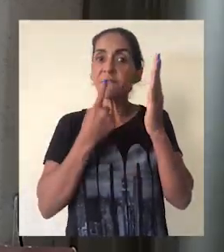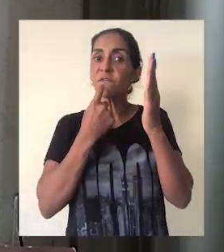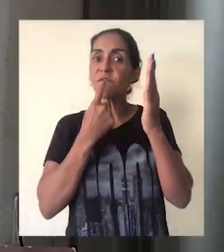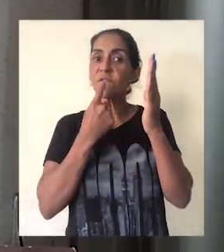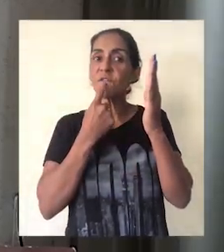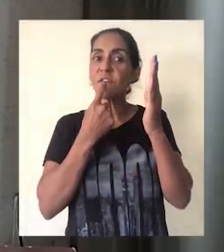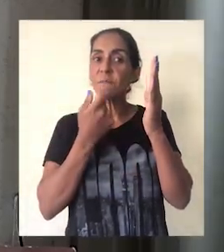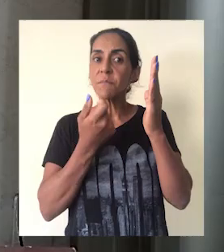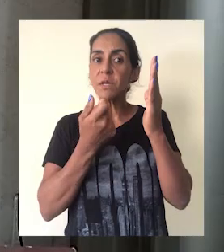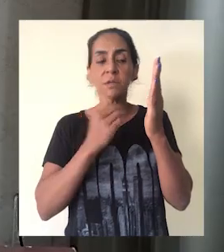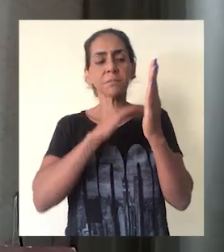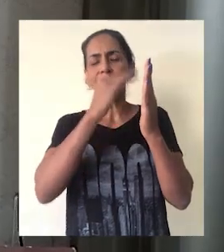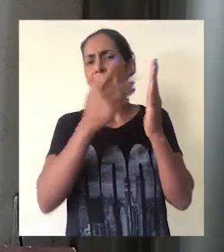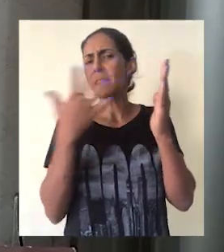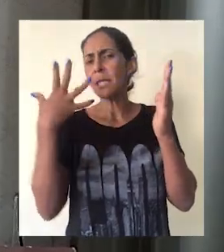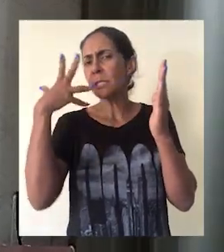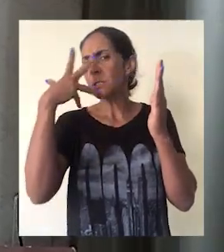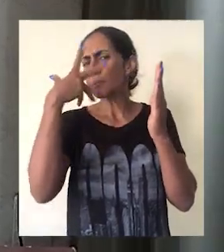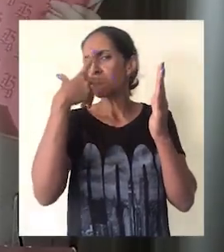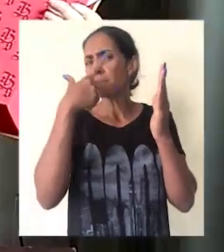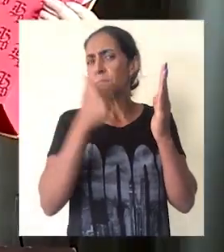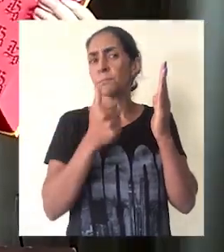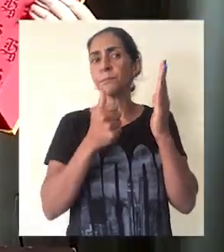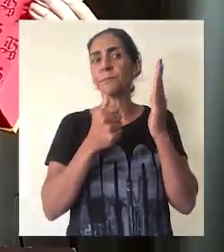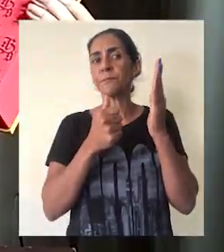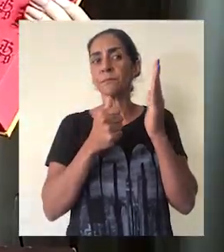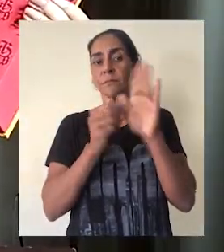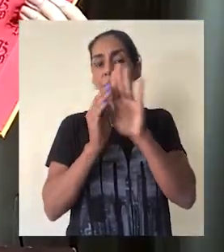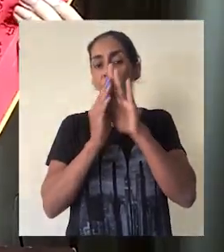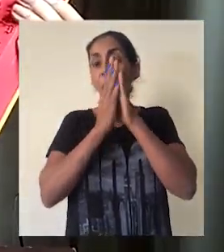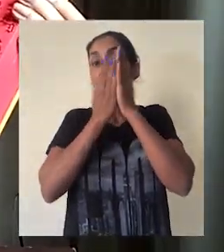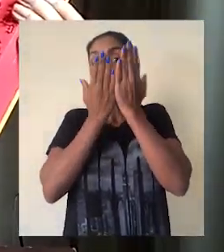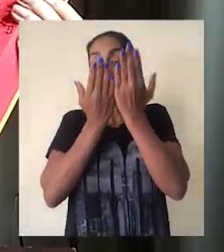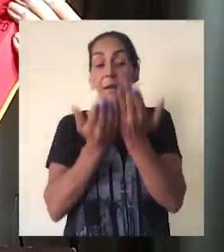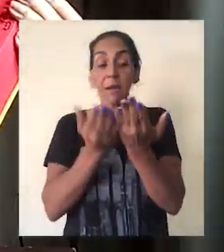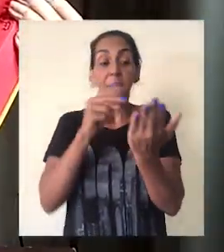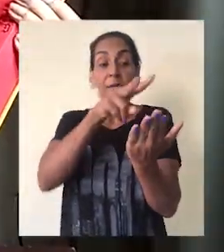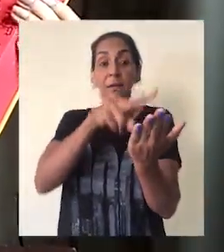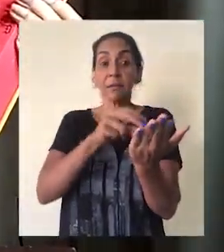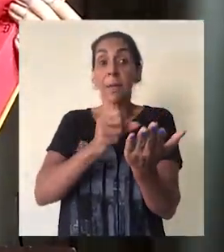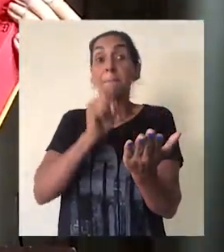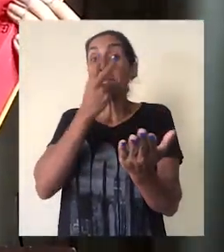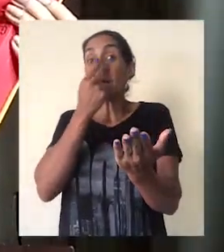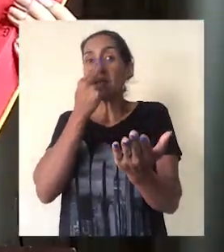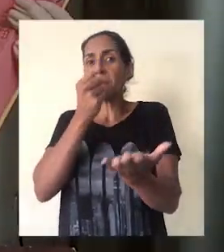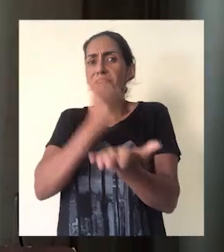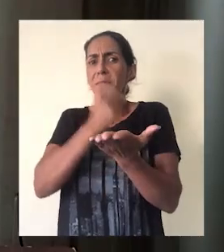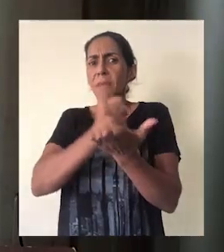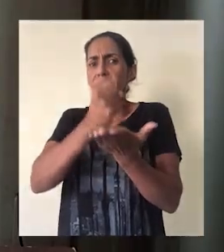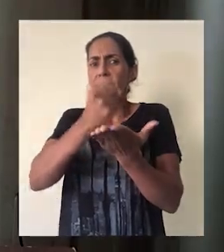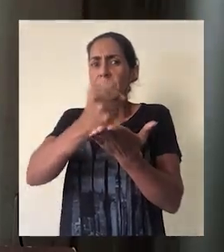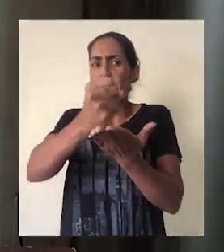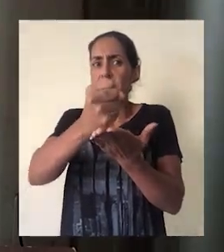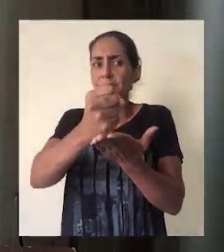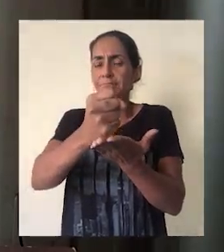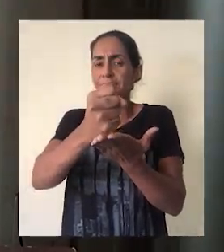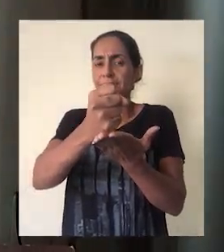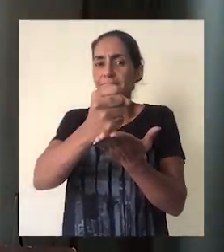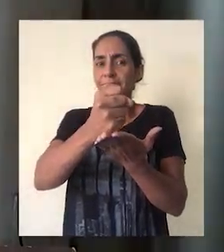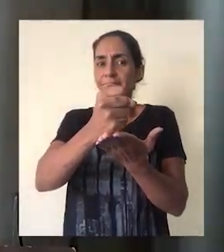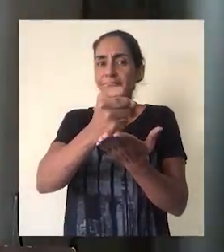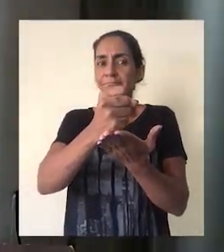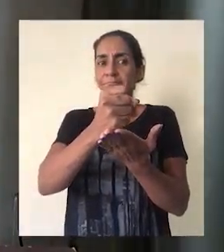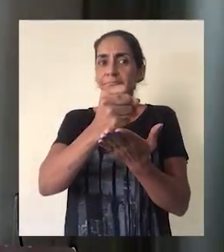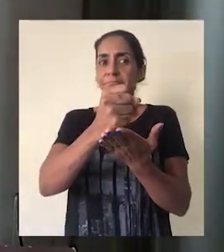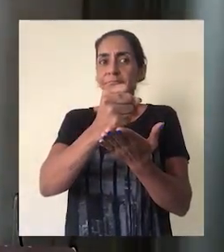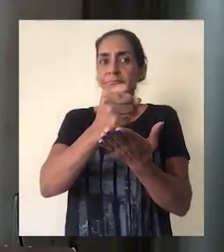vermelho sangue, lindíssimo esse vermelho. A folha de guarda tem aqui como se fosse um carimbo do Bram Stoker. Capa.